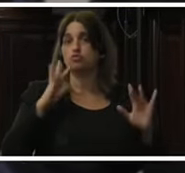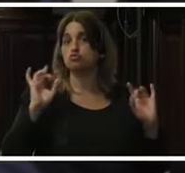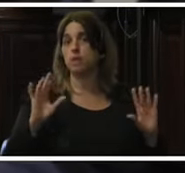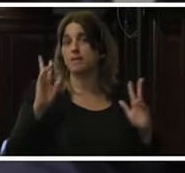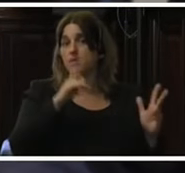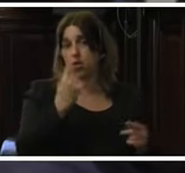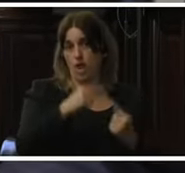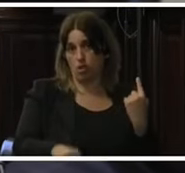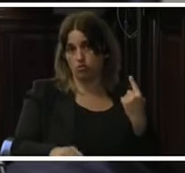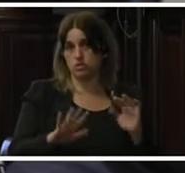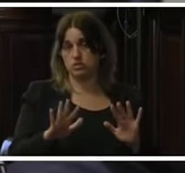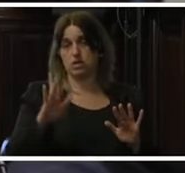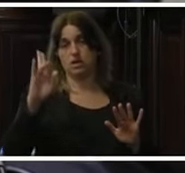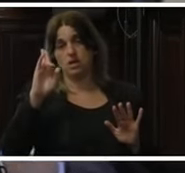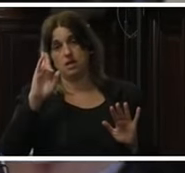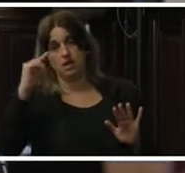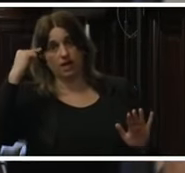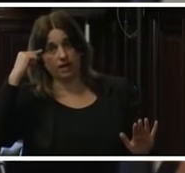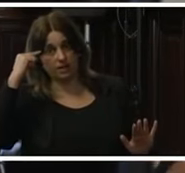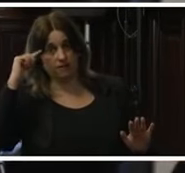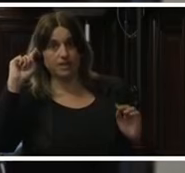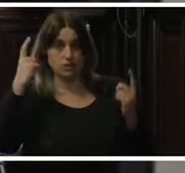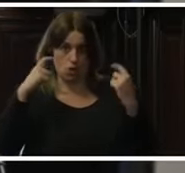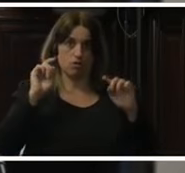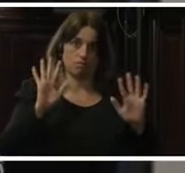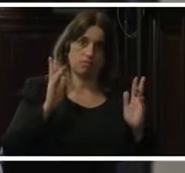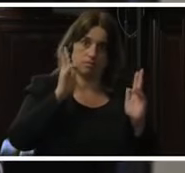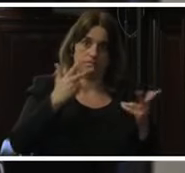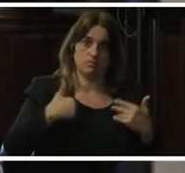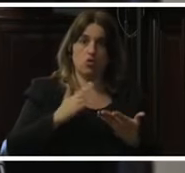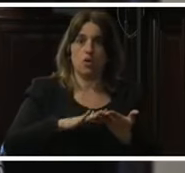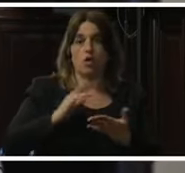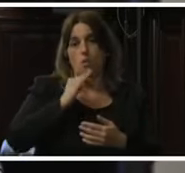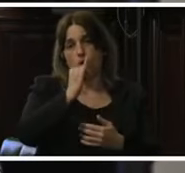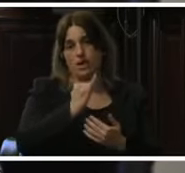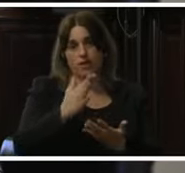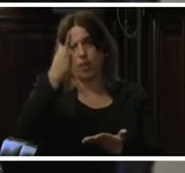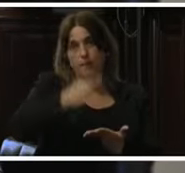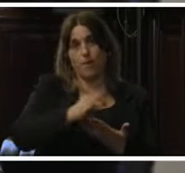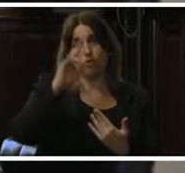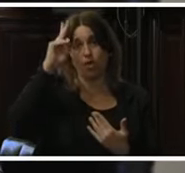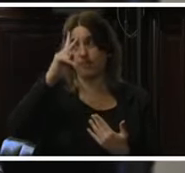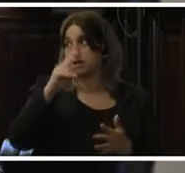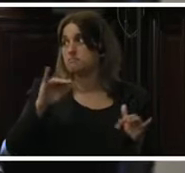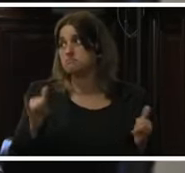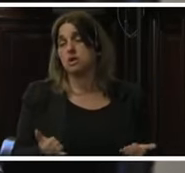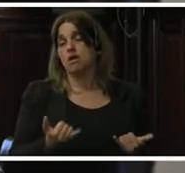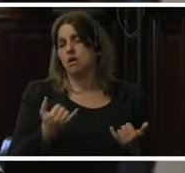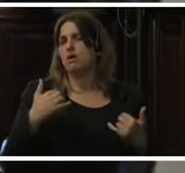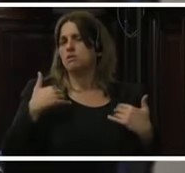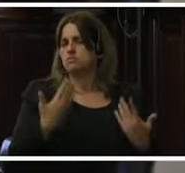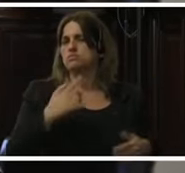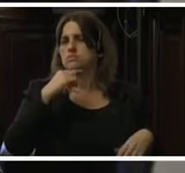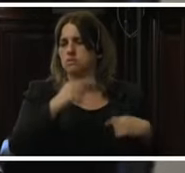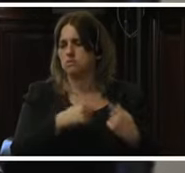comentário na reflexão como relator para os indígenas o smn do dando